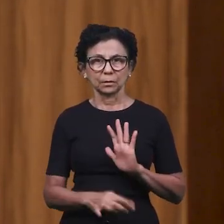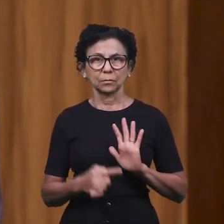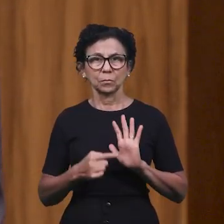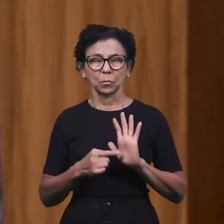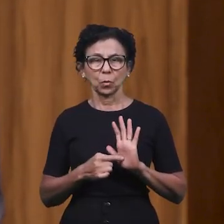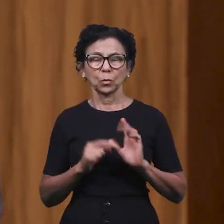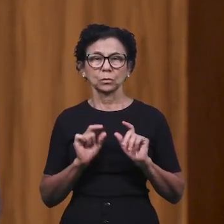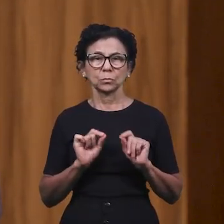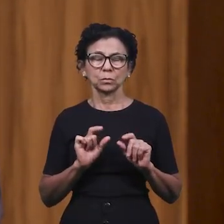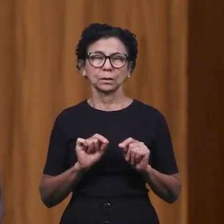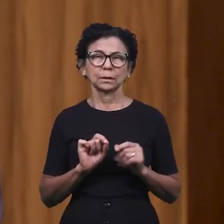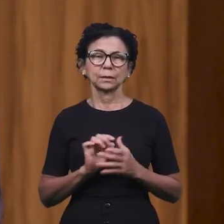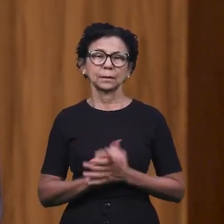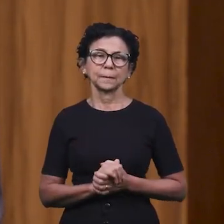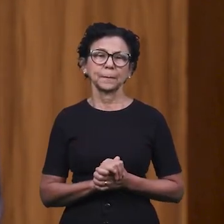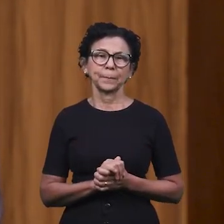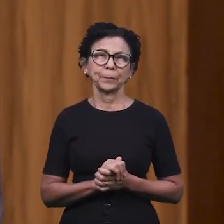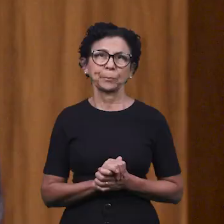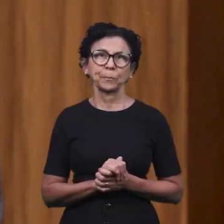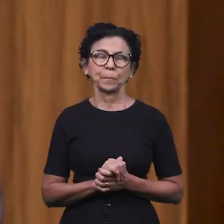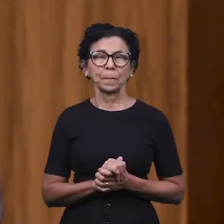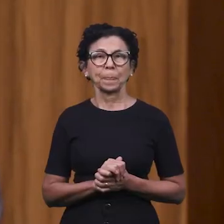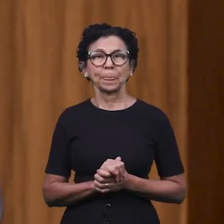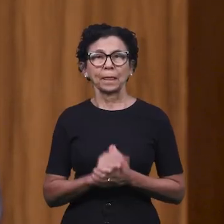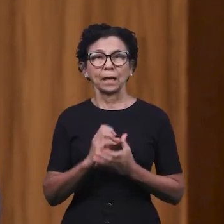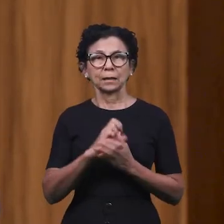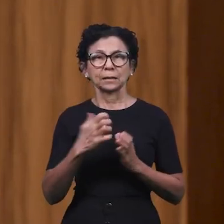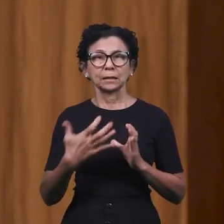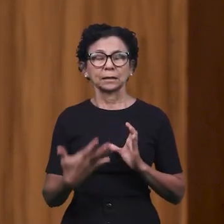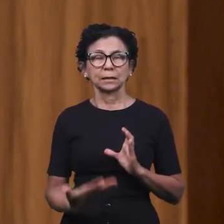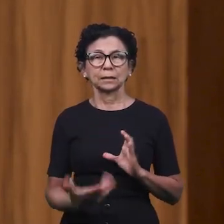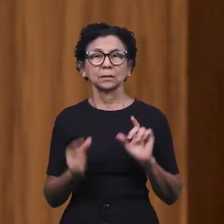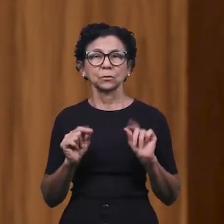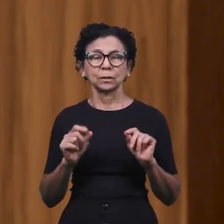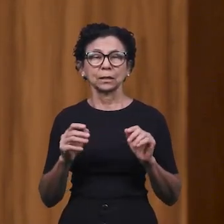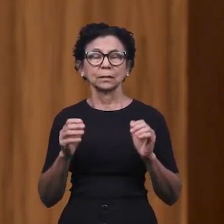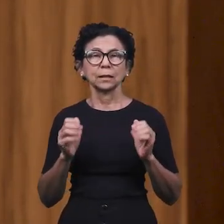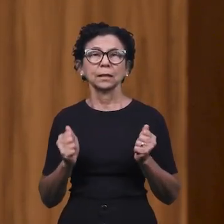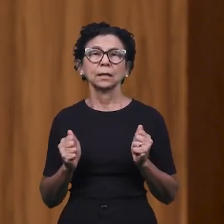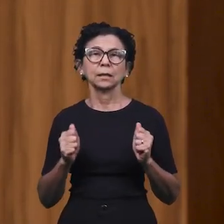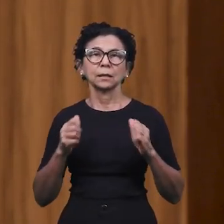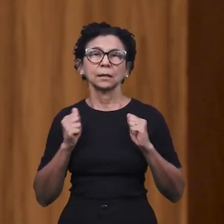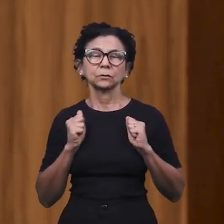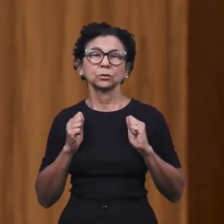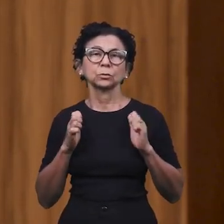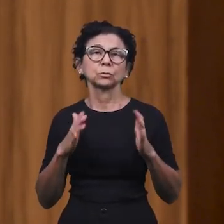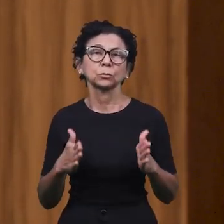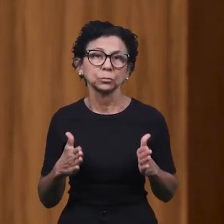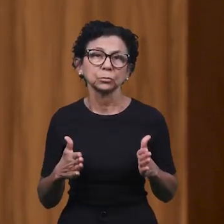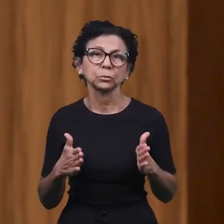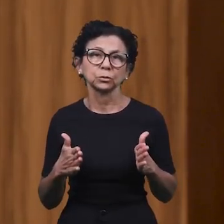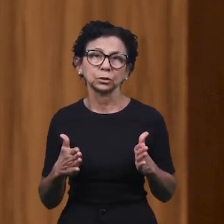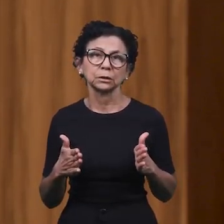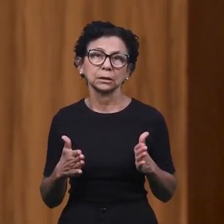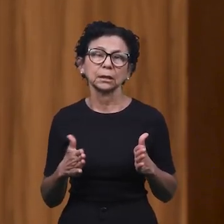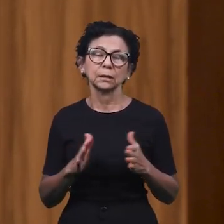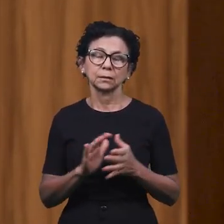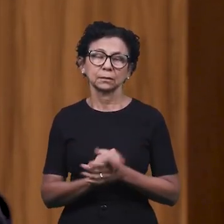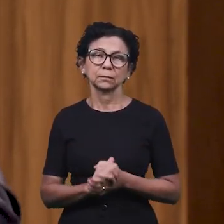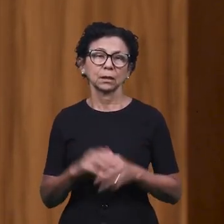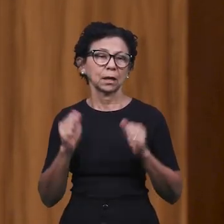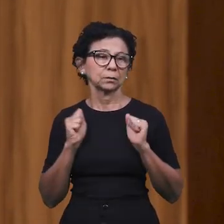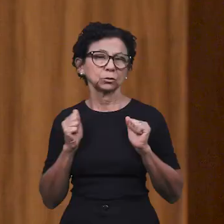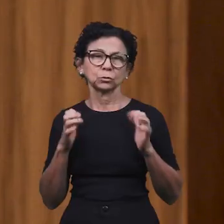uma característica que é de iniciativa e a gente pode comparar aqui também, tornar semelhante à